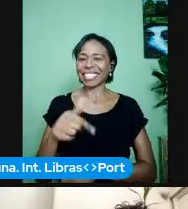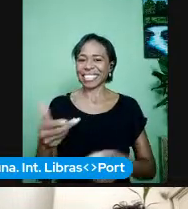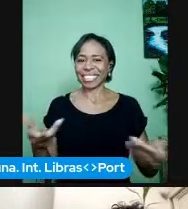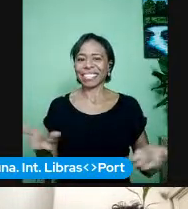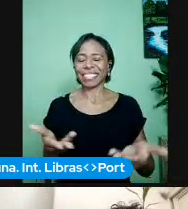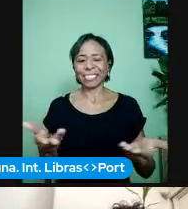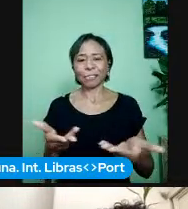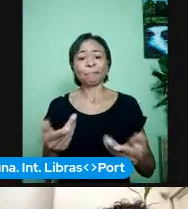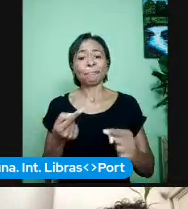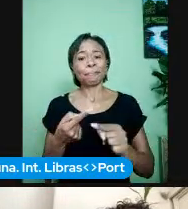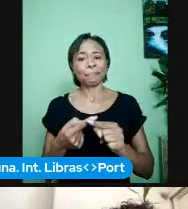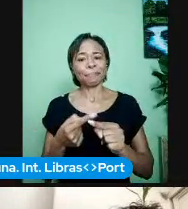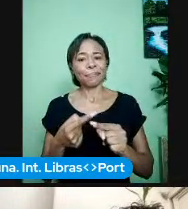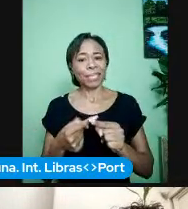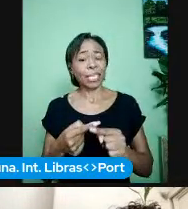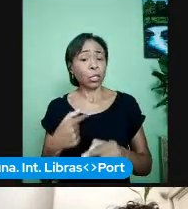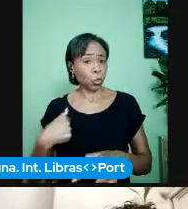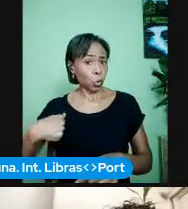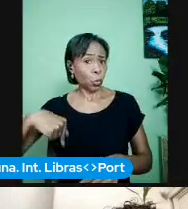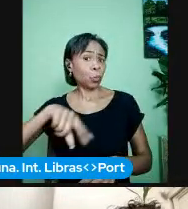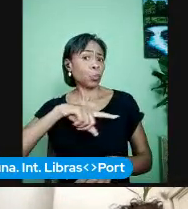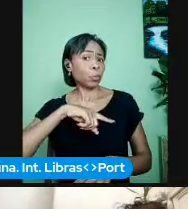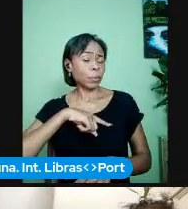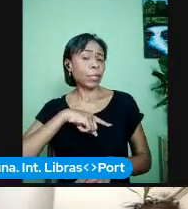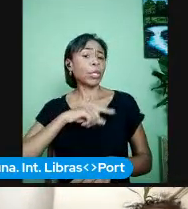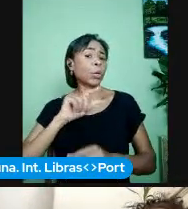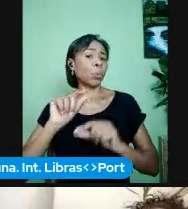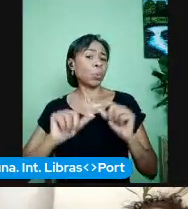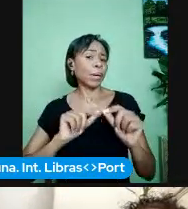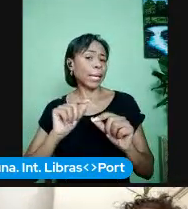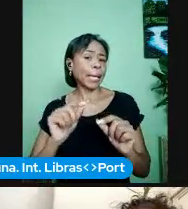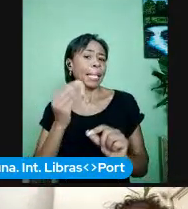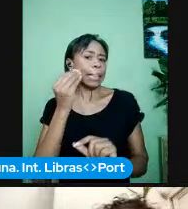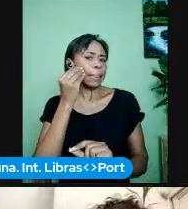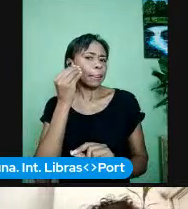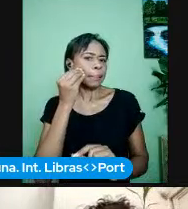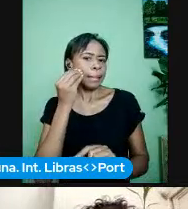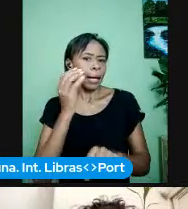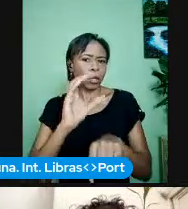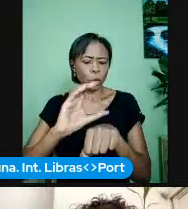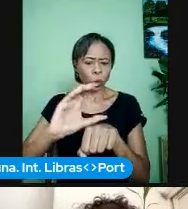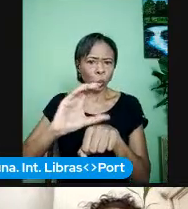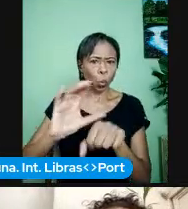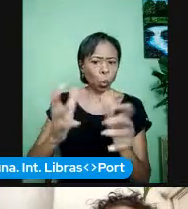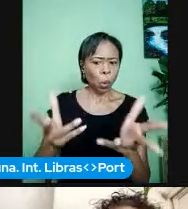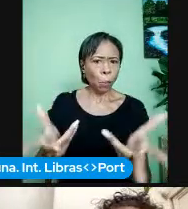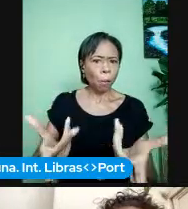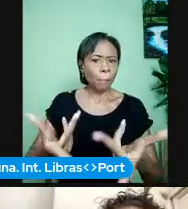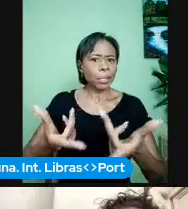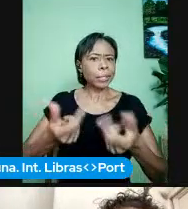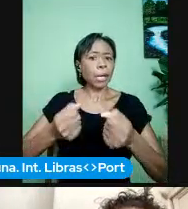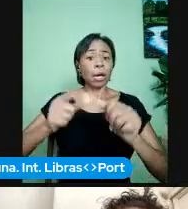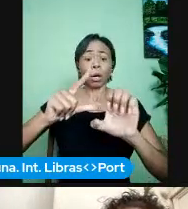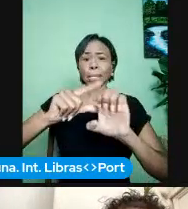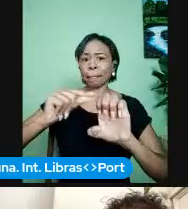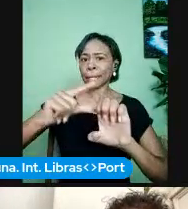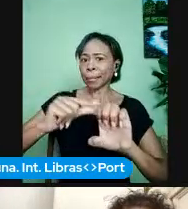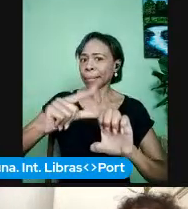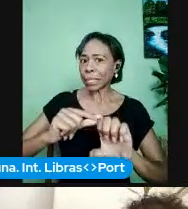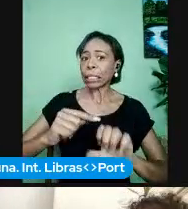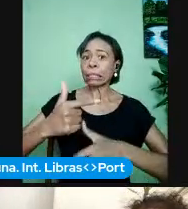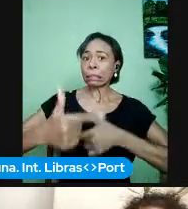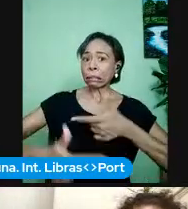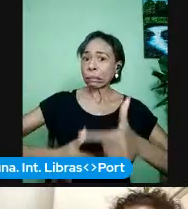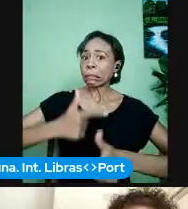estamos aí buscando as questões das qualificações, do empreendedorismo, dos corres, né, Marcele? Que